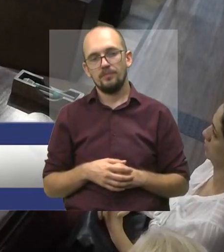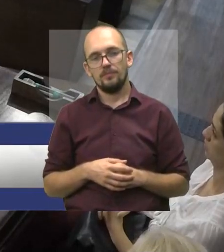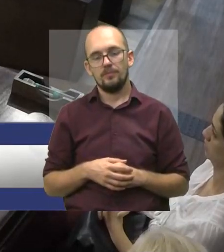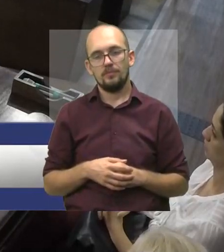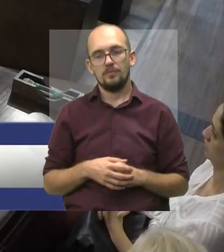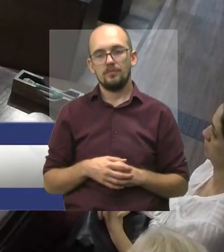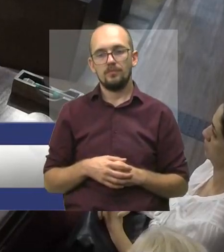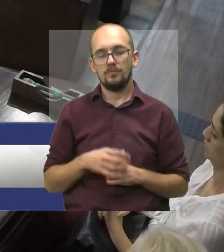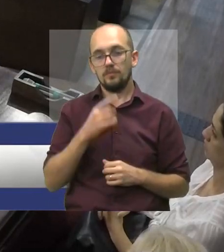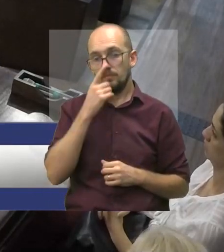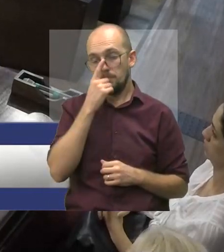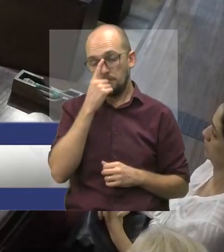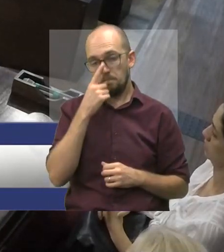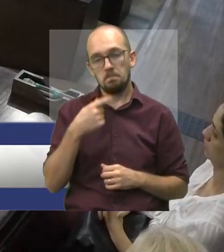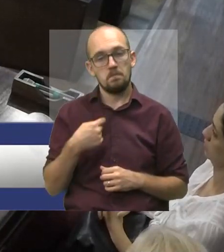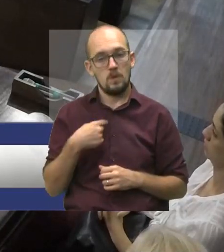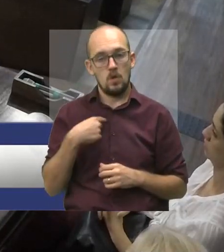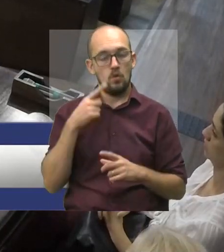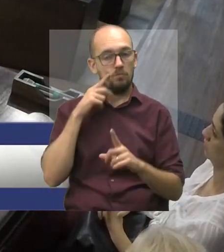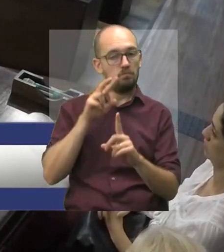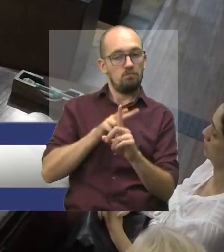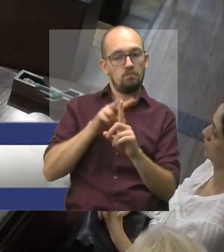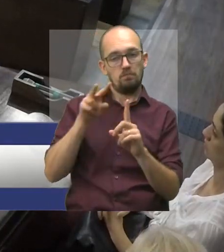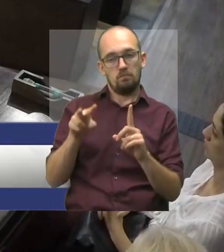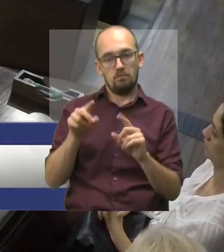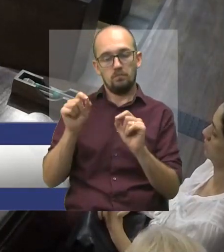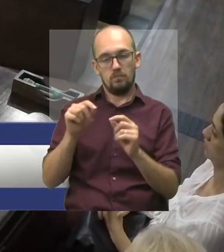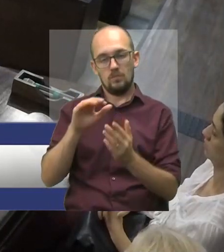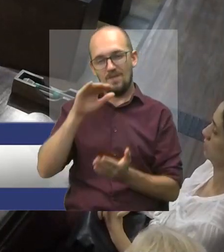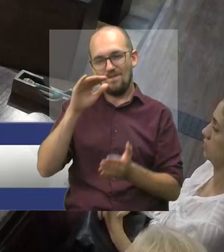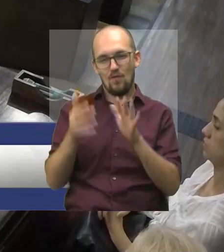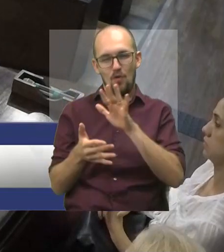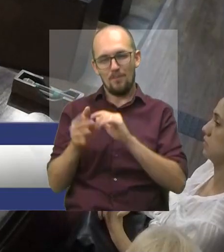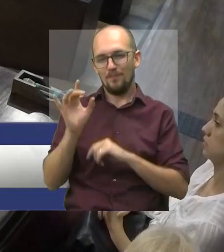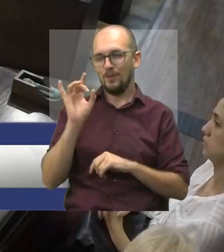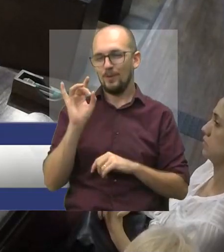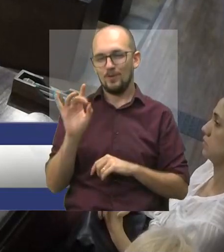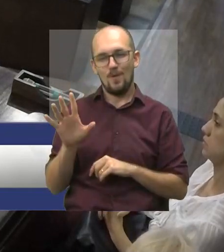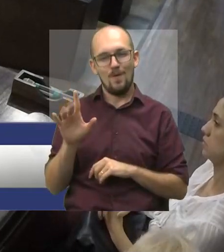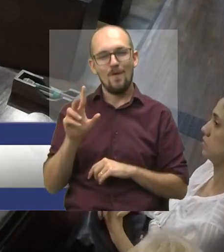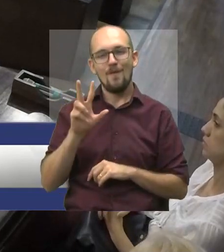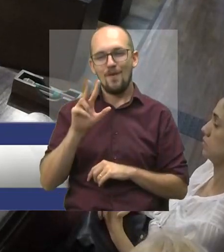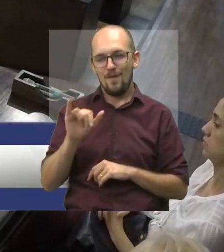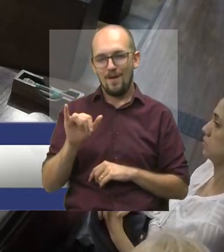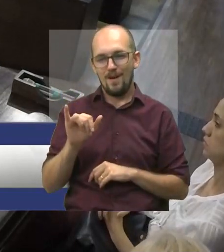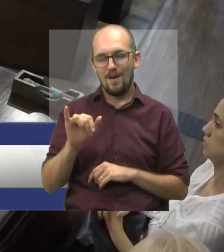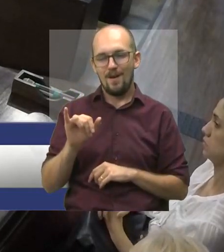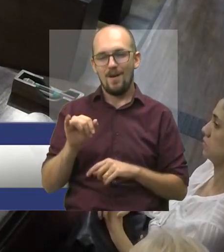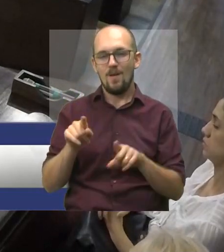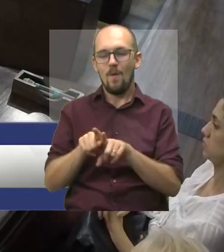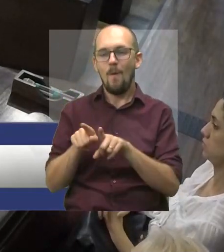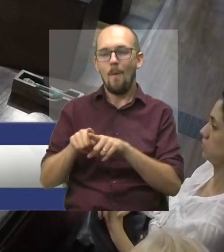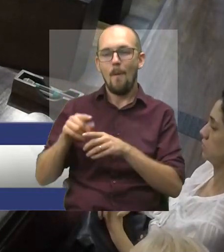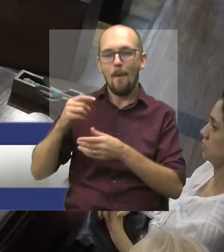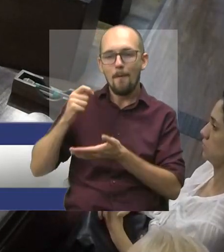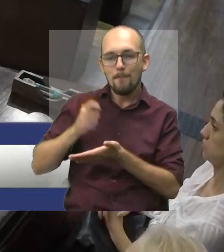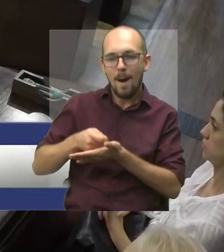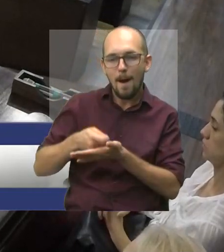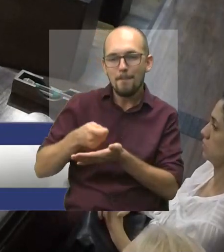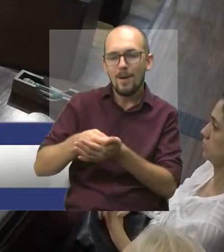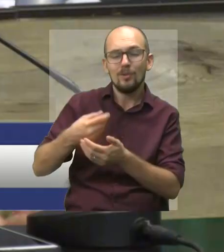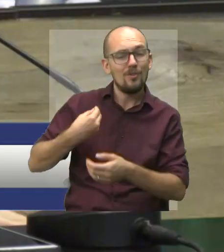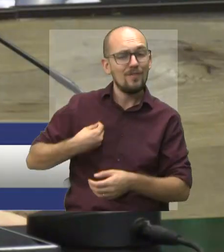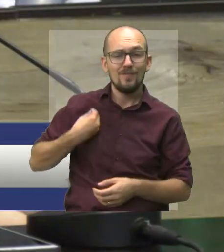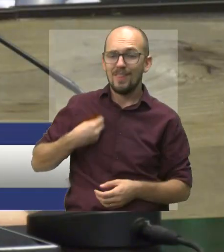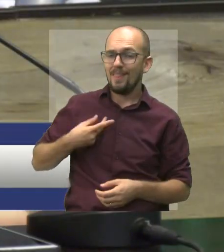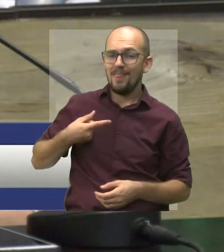Eu vejo essa reforma que só vai estimular o pagamento ao longo de uma vida inteira